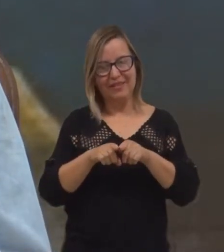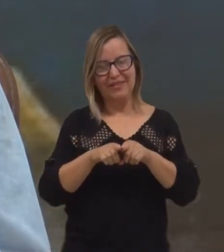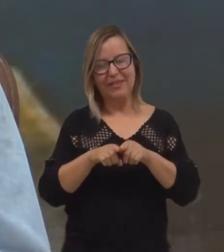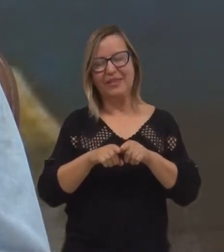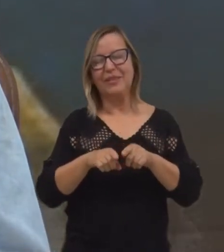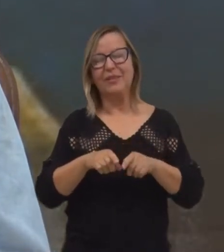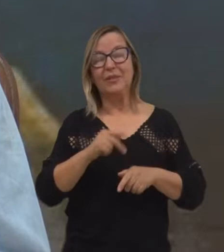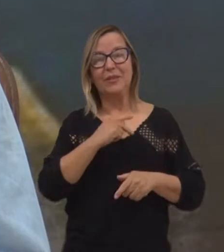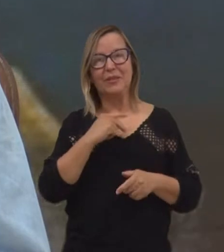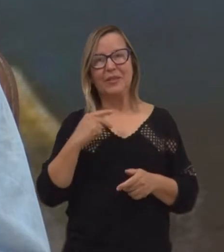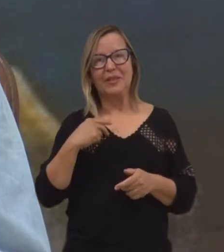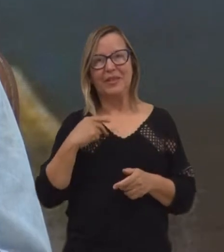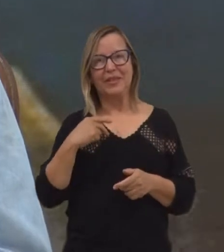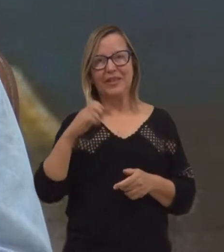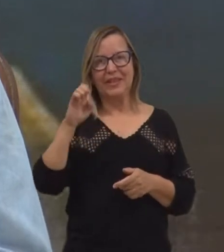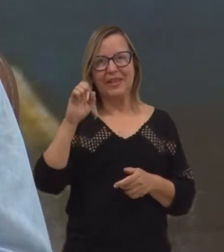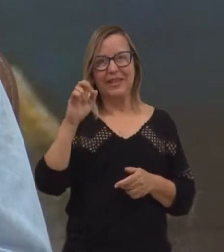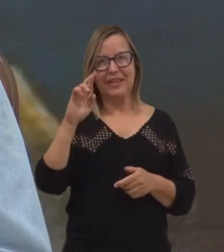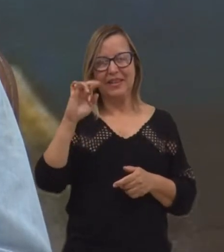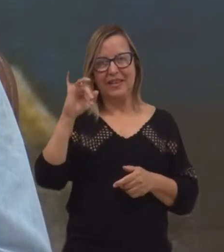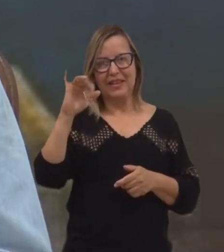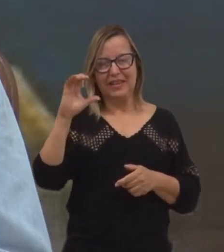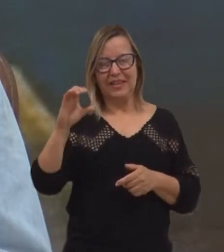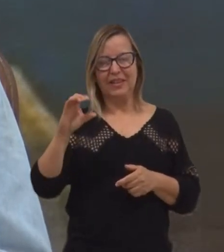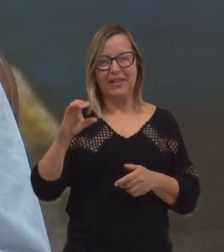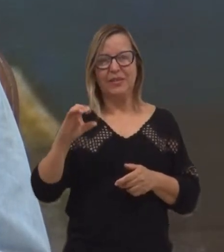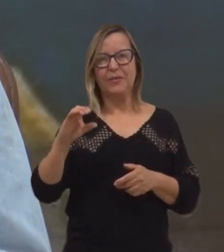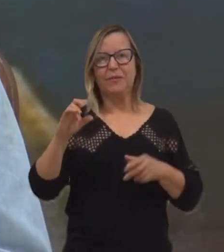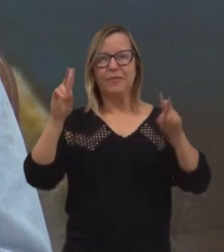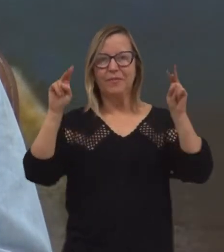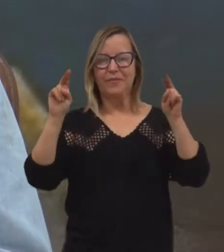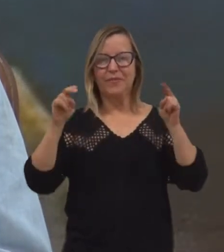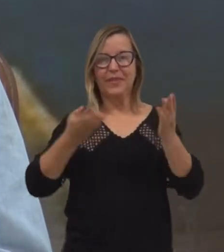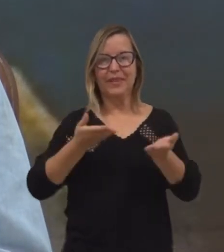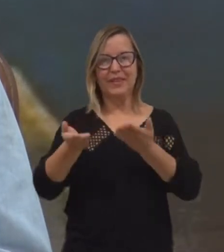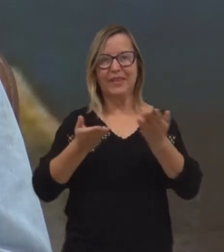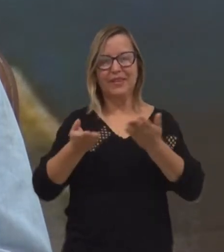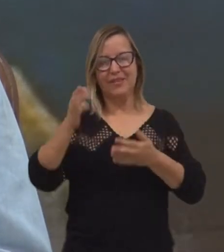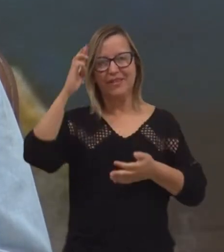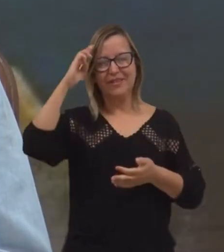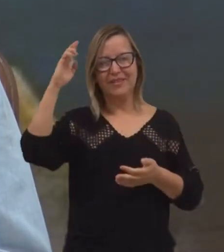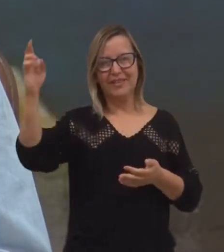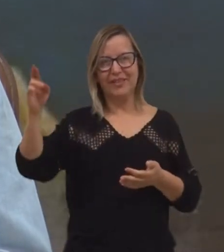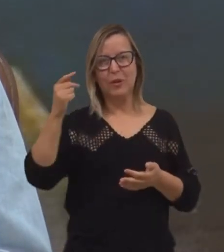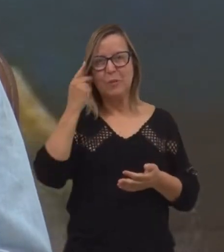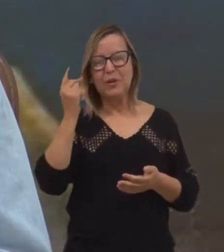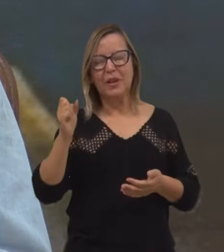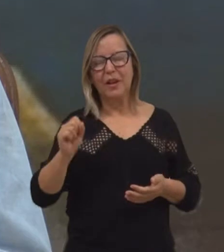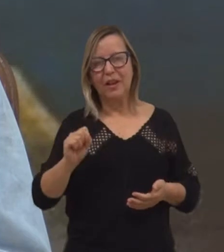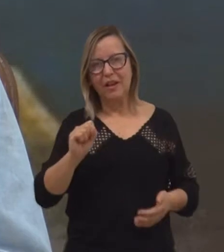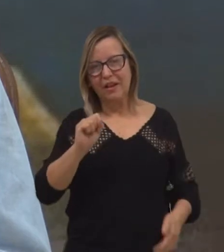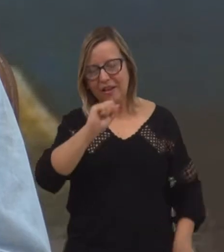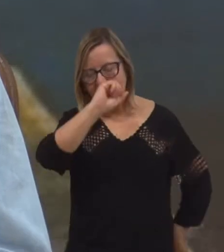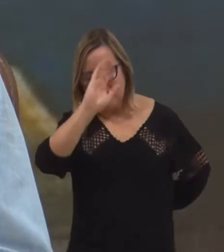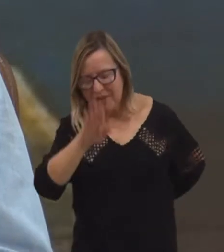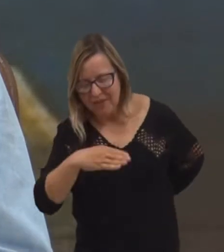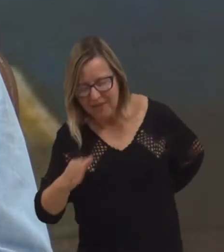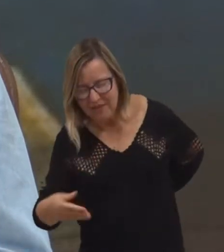fazendo sobre o servir no Senhor, para a honra e glória dele